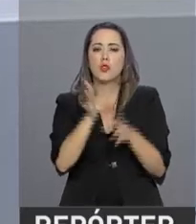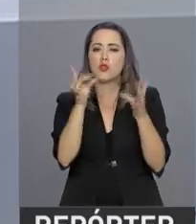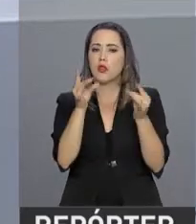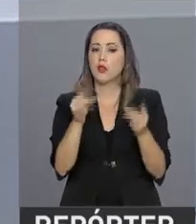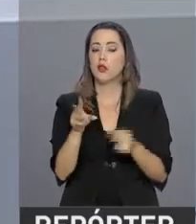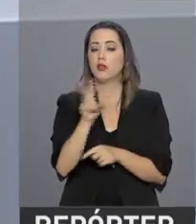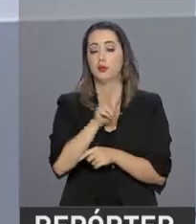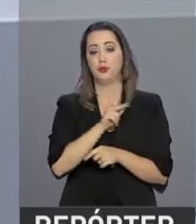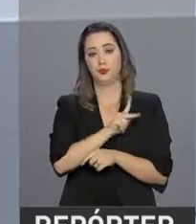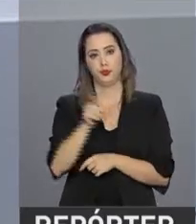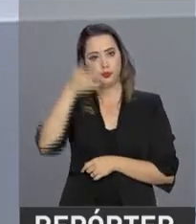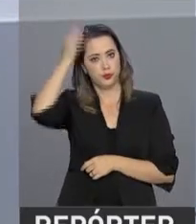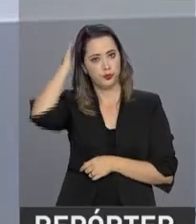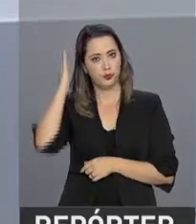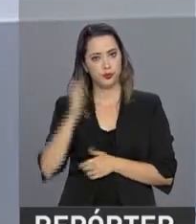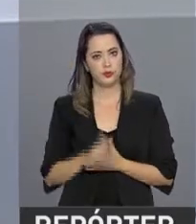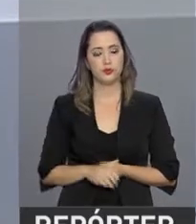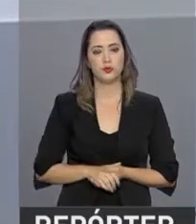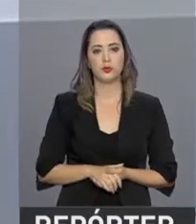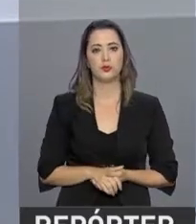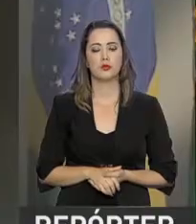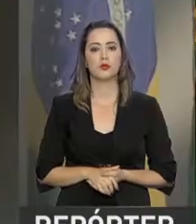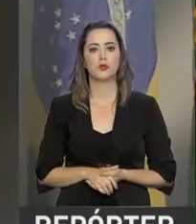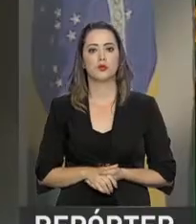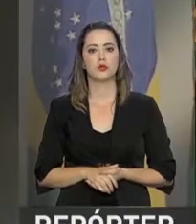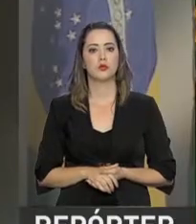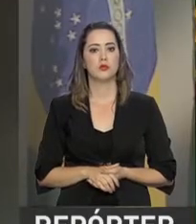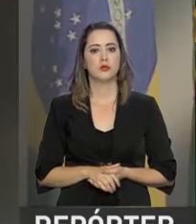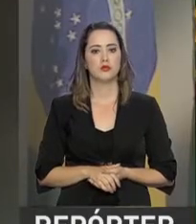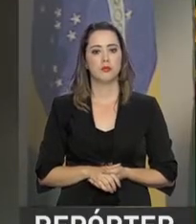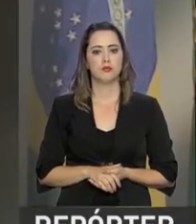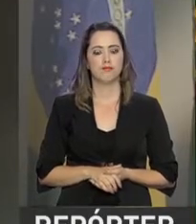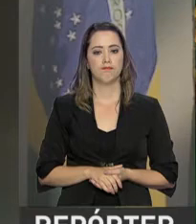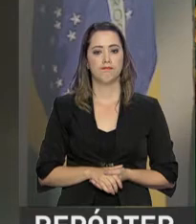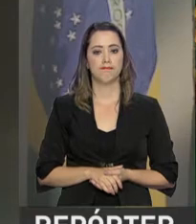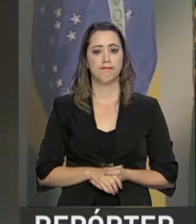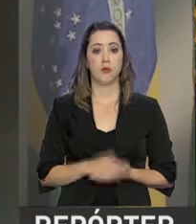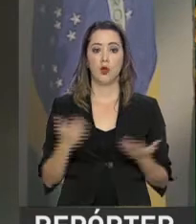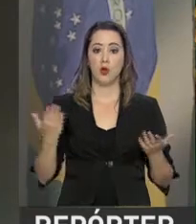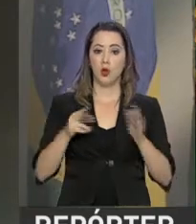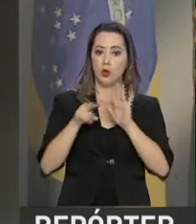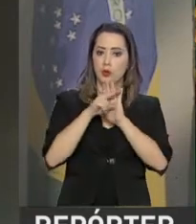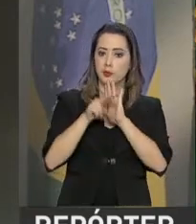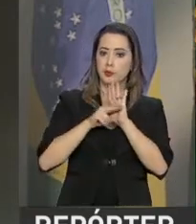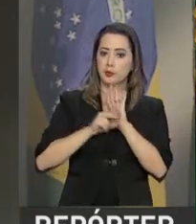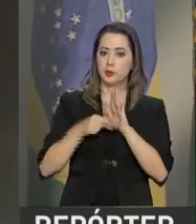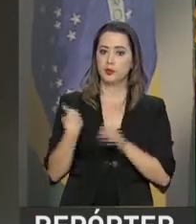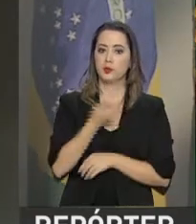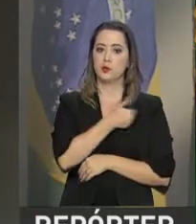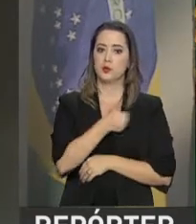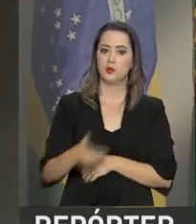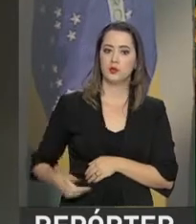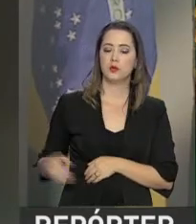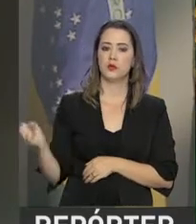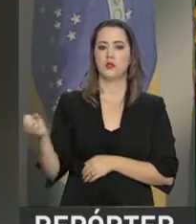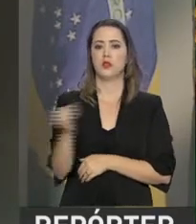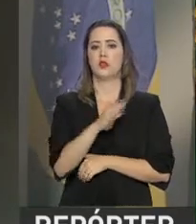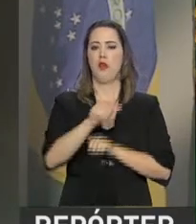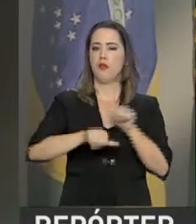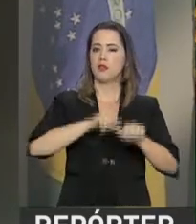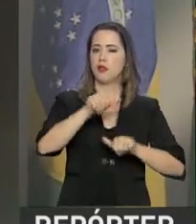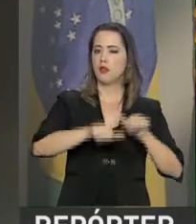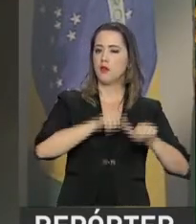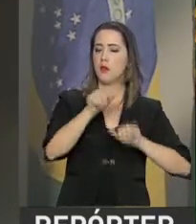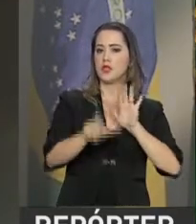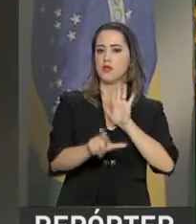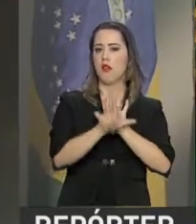presidente divulgou pelas redes sociais. Como a regra do nosso governo tem sido a modernização de